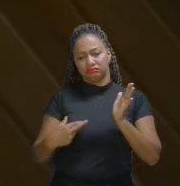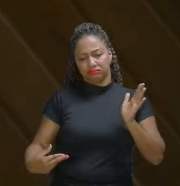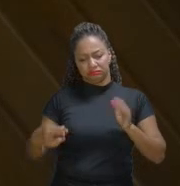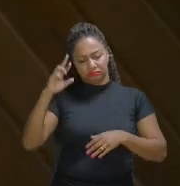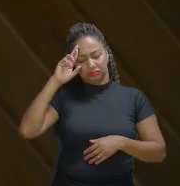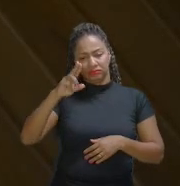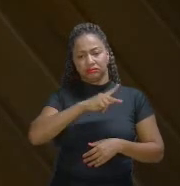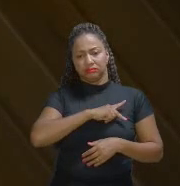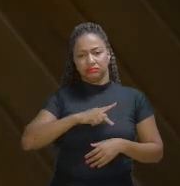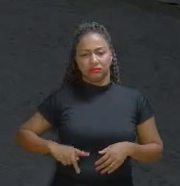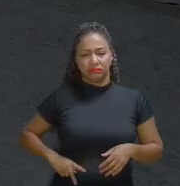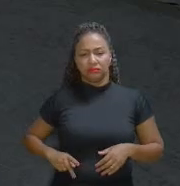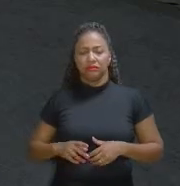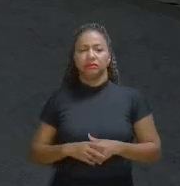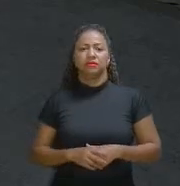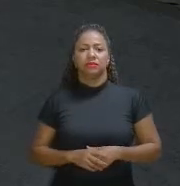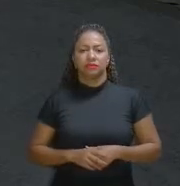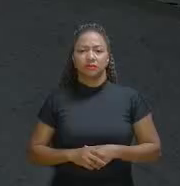senhor presidente.